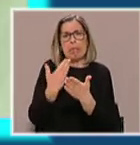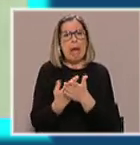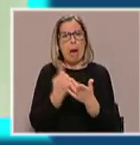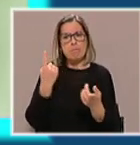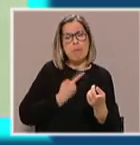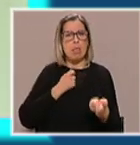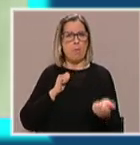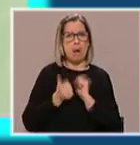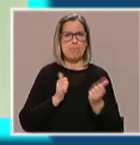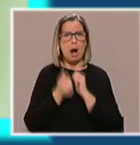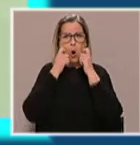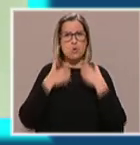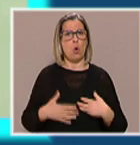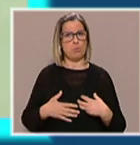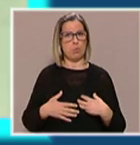de grande escala no corpo.